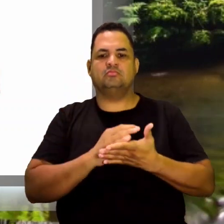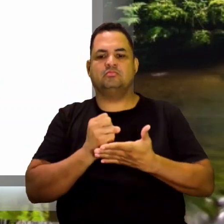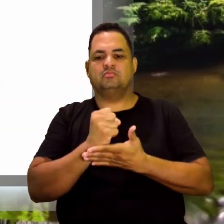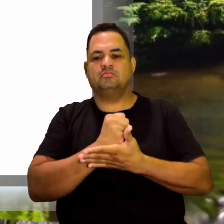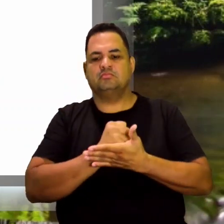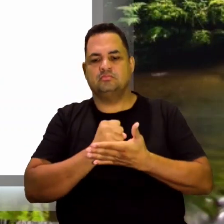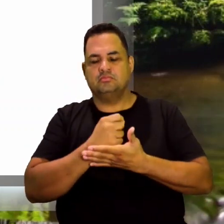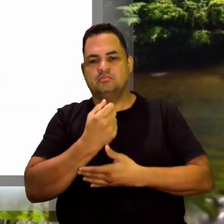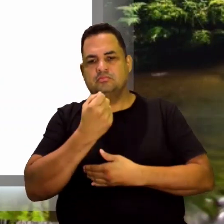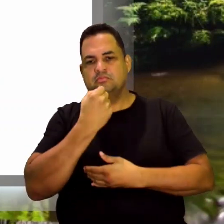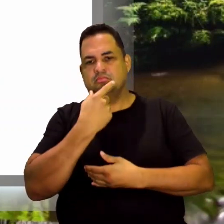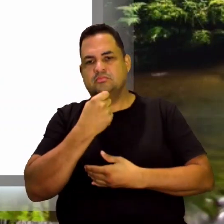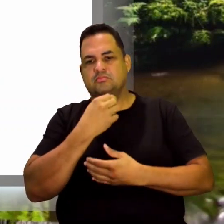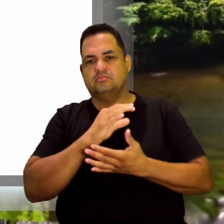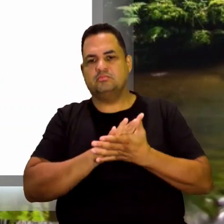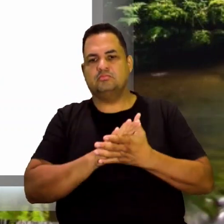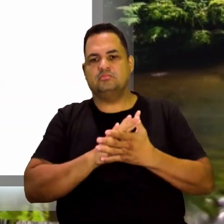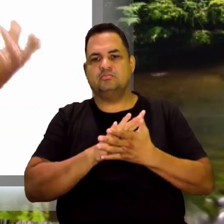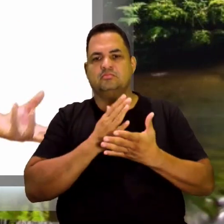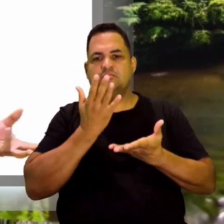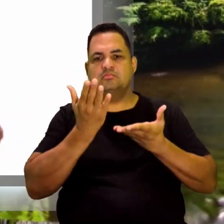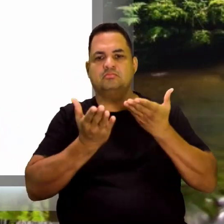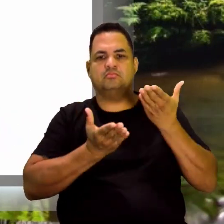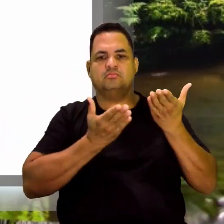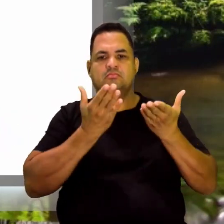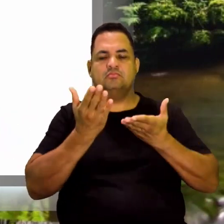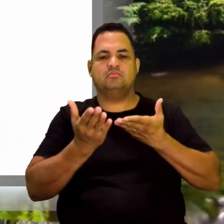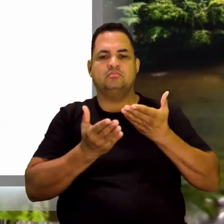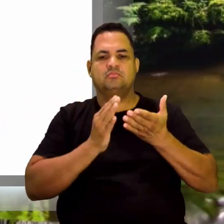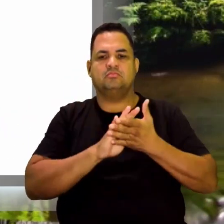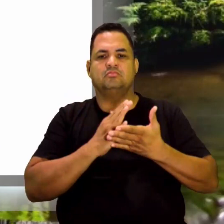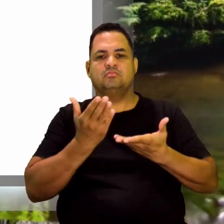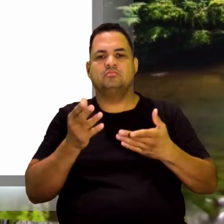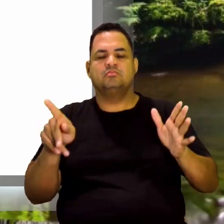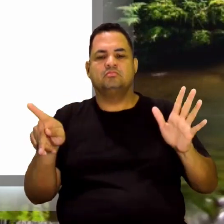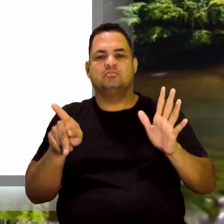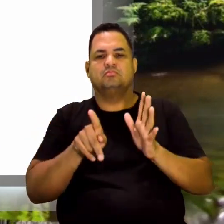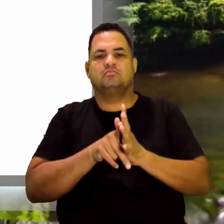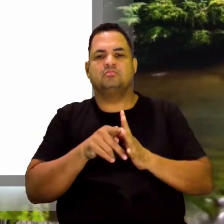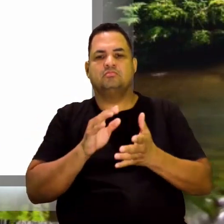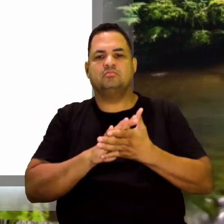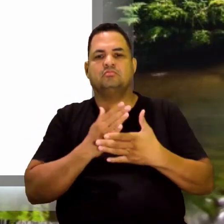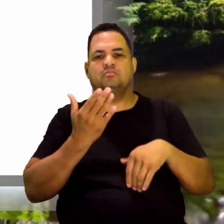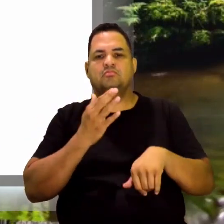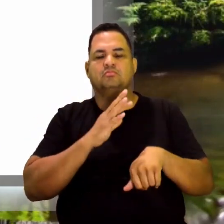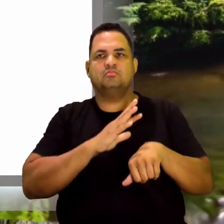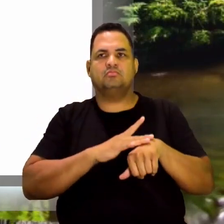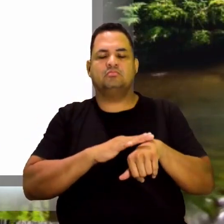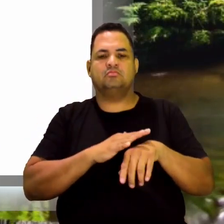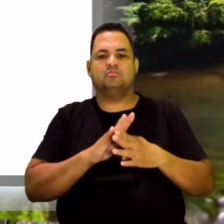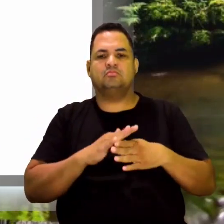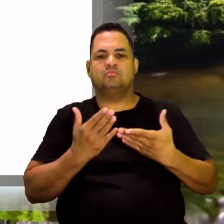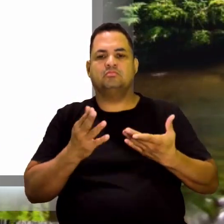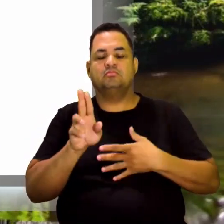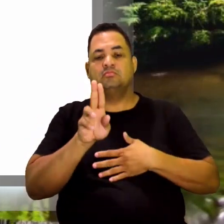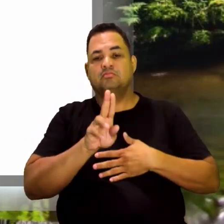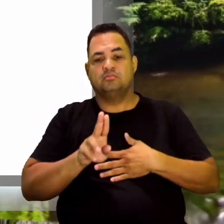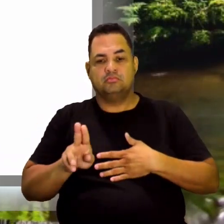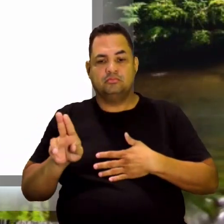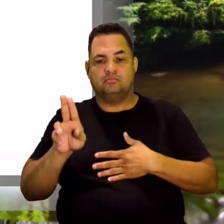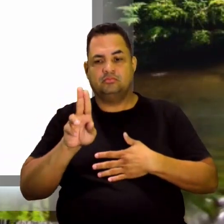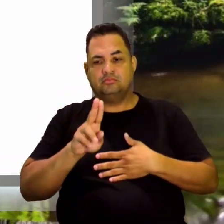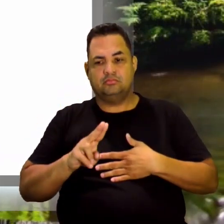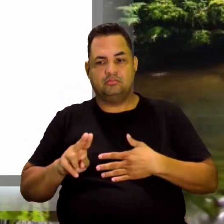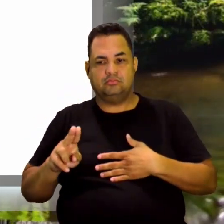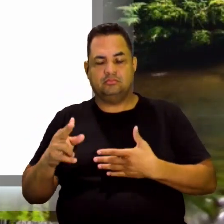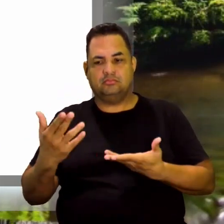as terapias em hospitais, em determinadas clínicas, tratamentos específicos para determinadas situações, são muito